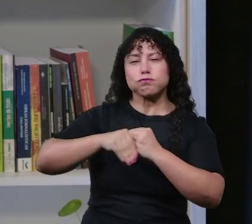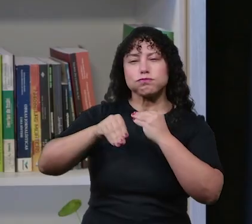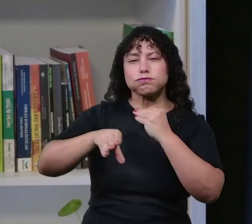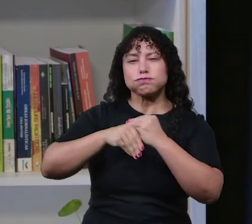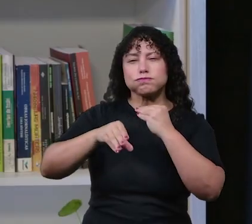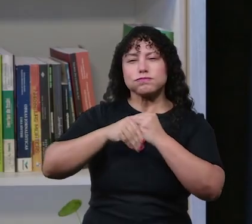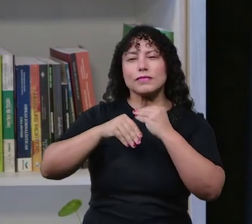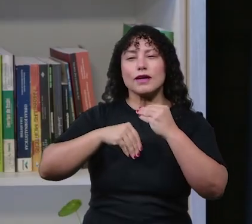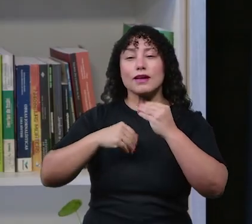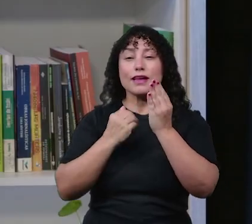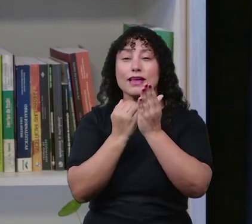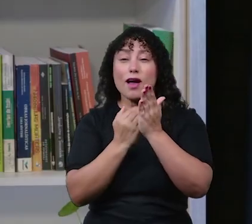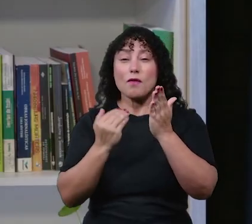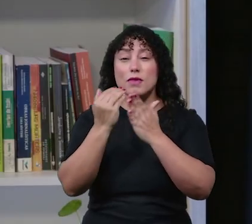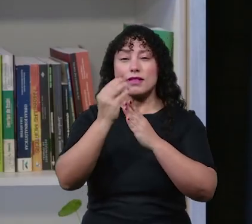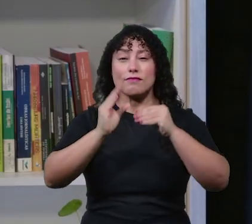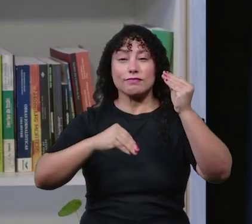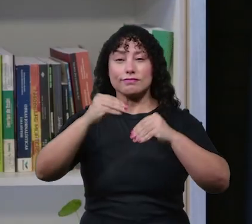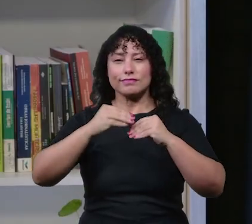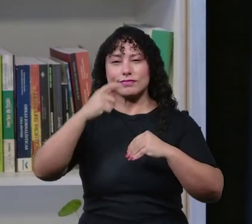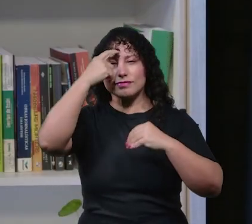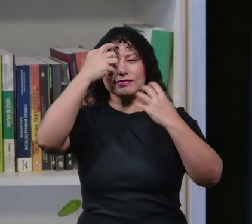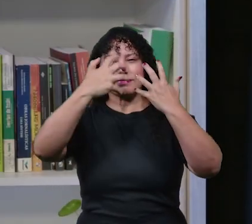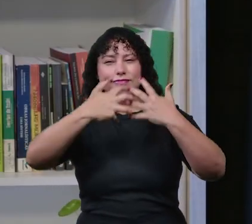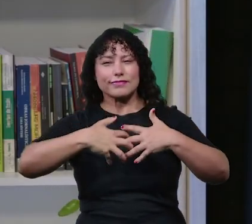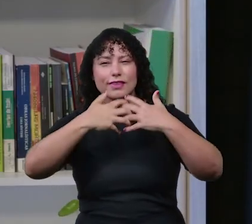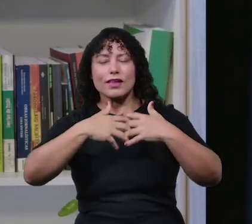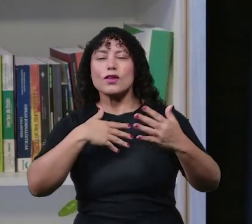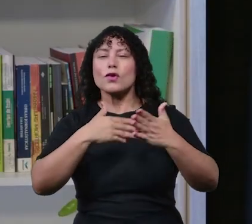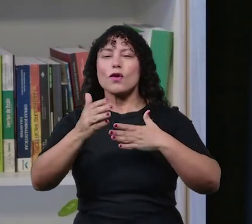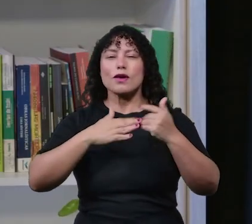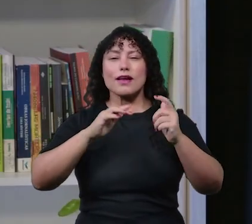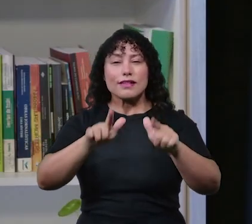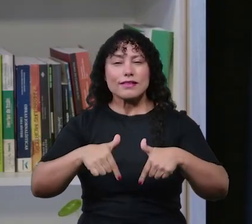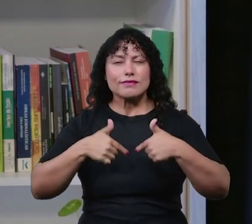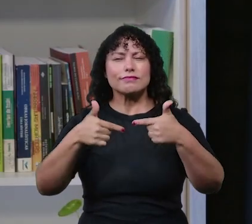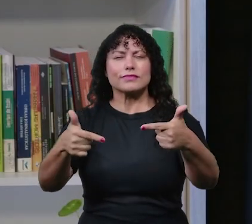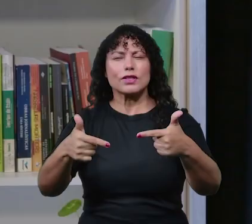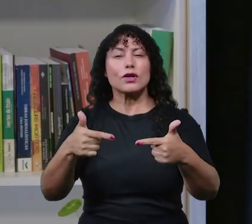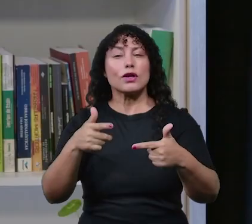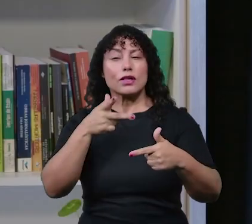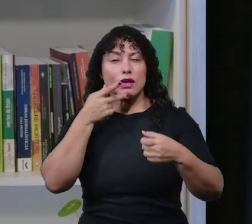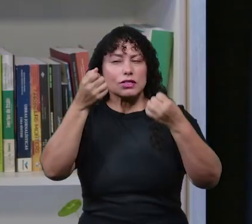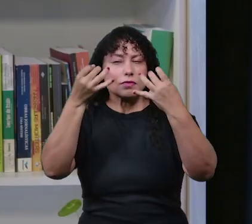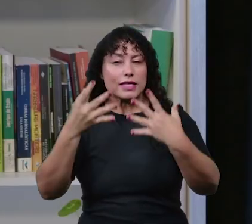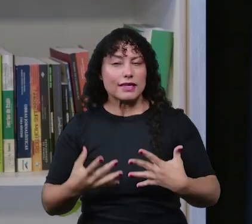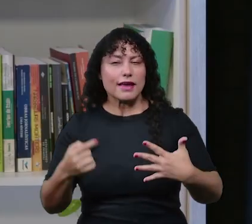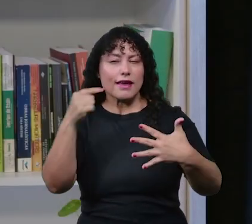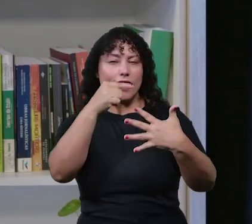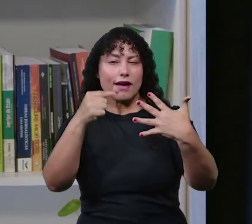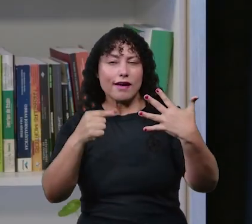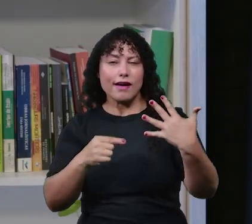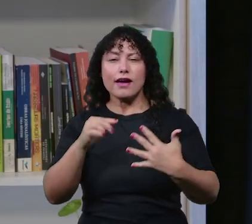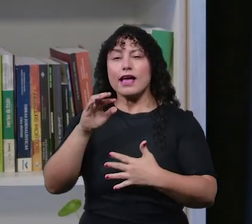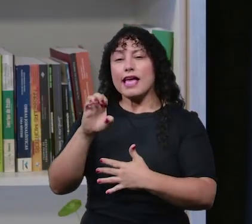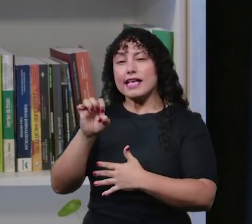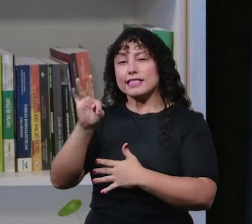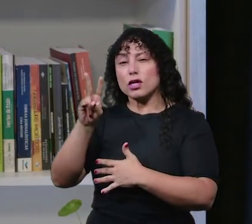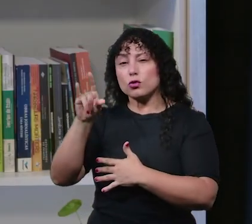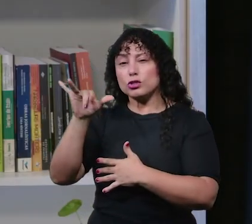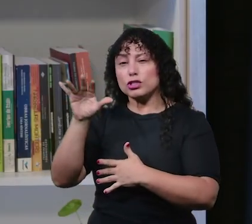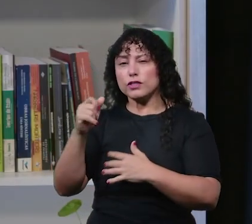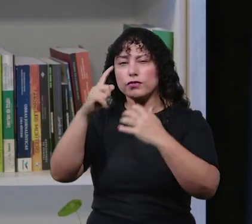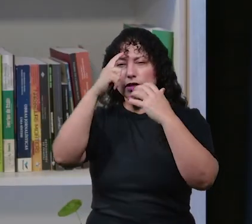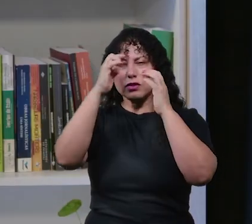repertório para criar uma flexibilidade cognitiva para que na execução de qualquer ação, lembra que isso tudo que eu estou falando são as funções executivas